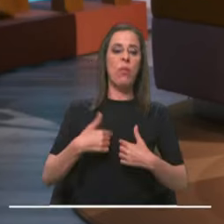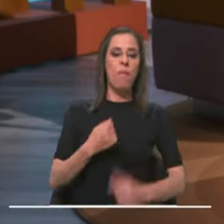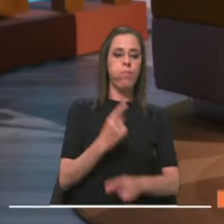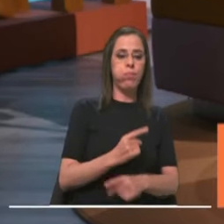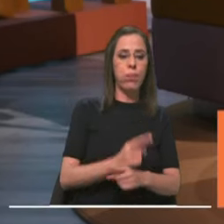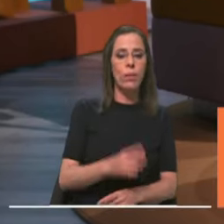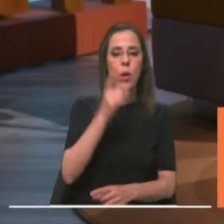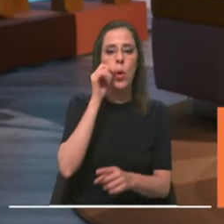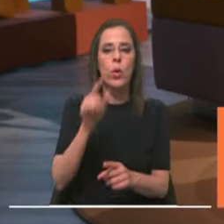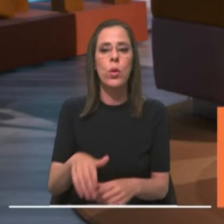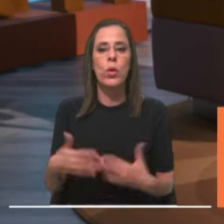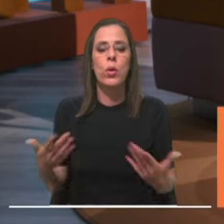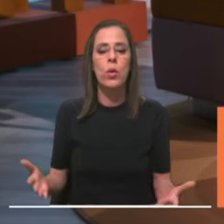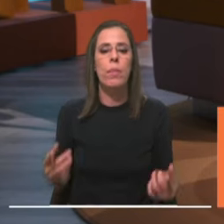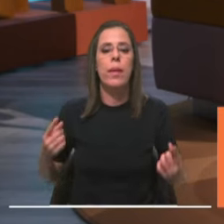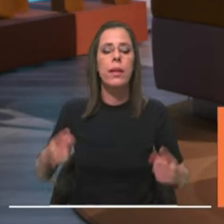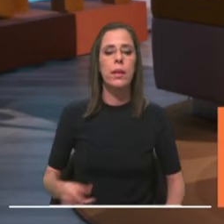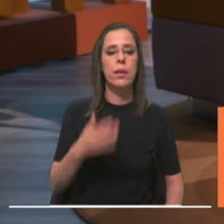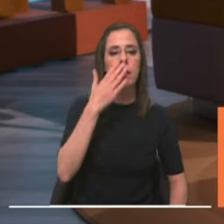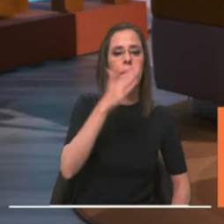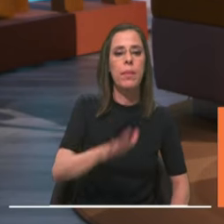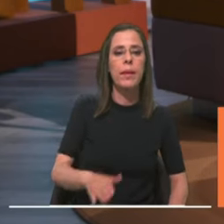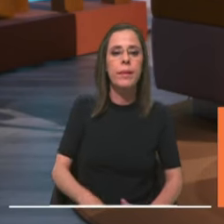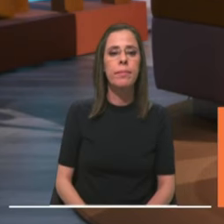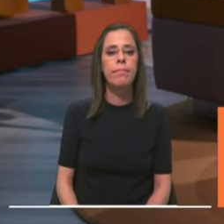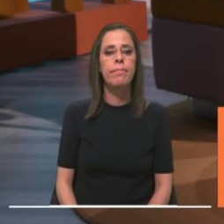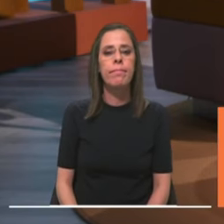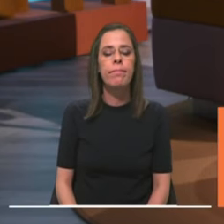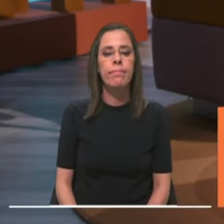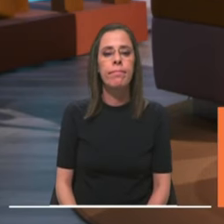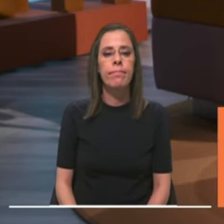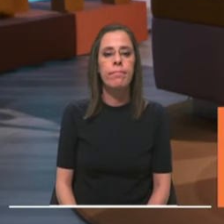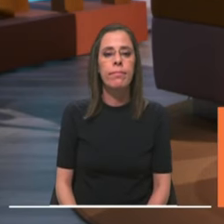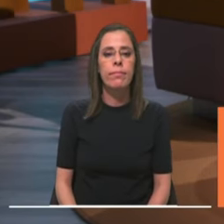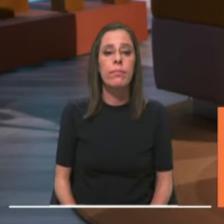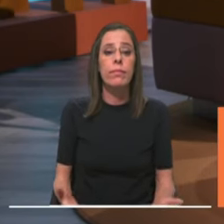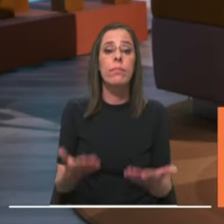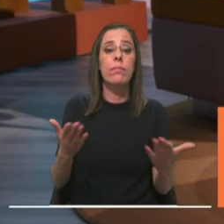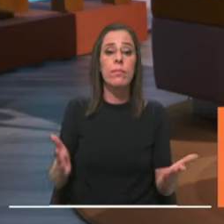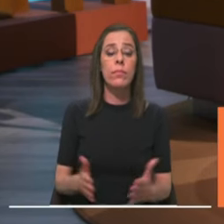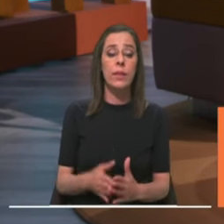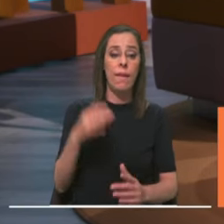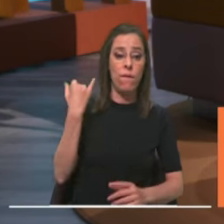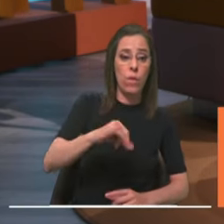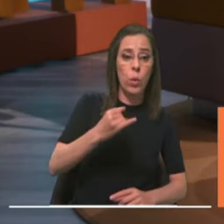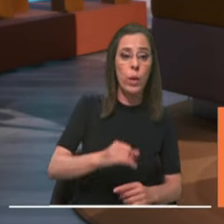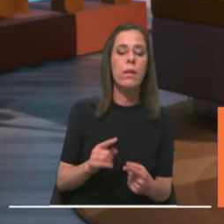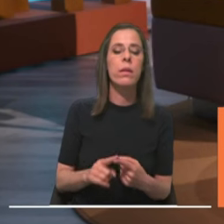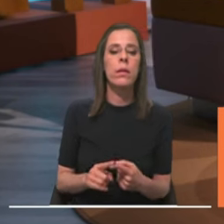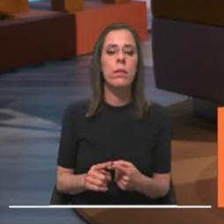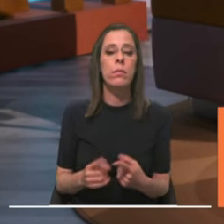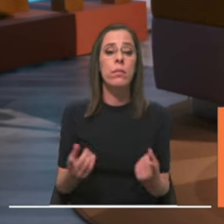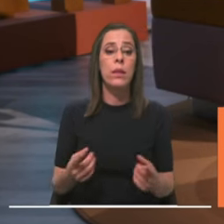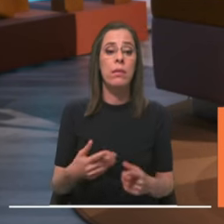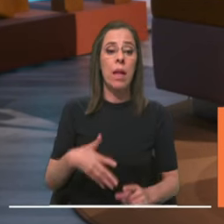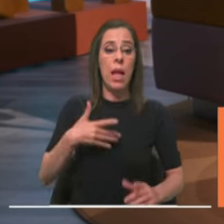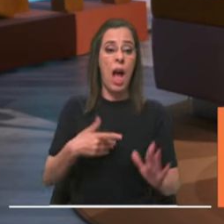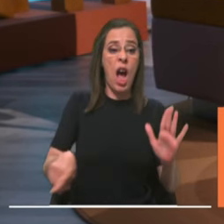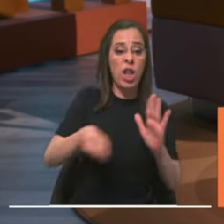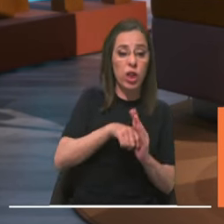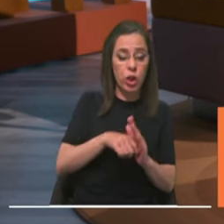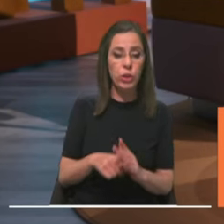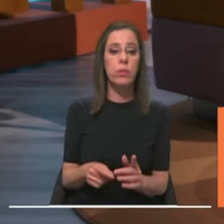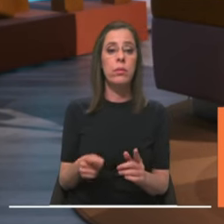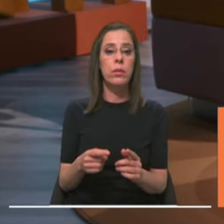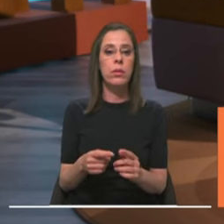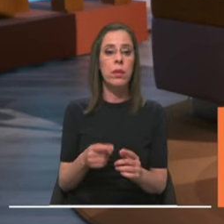Os homens que têm uma atitude de, olha, cá está, de violência, de intimidação, de